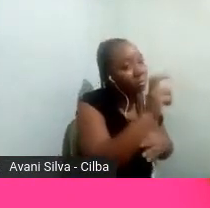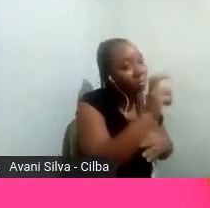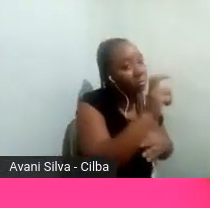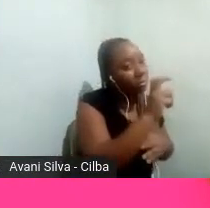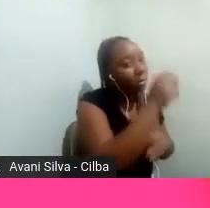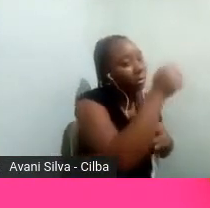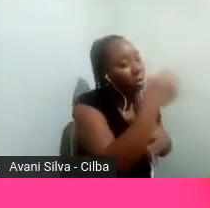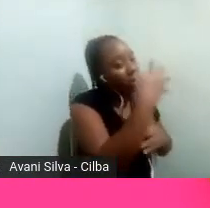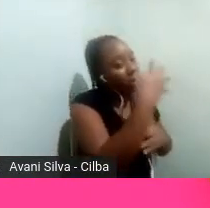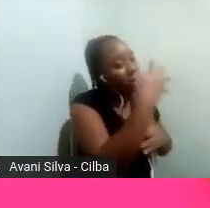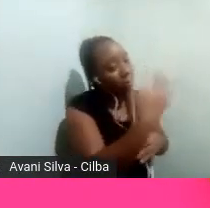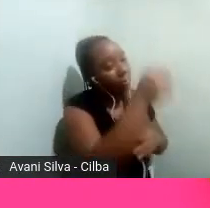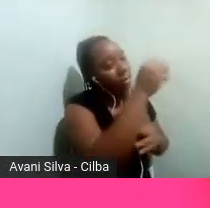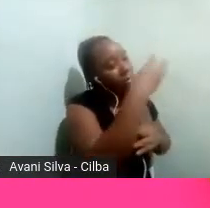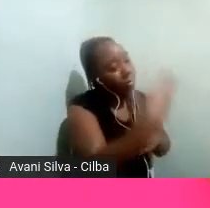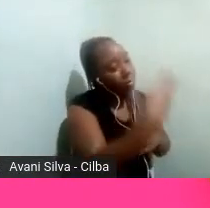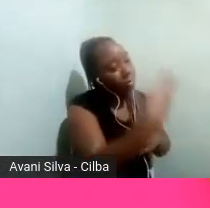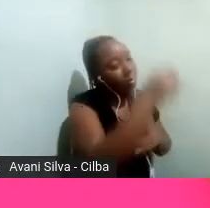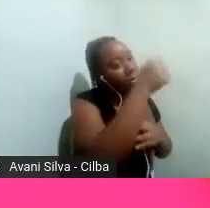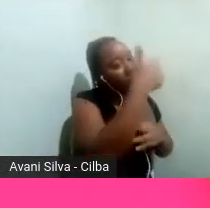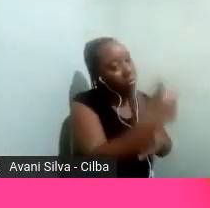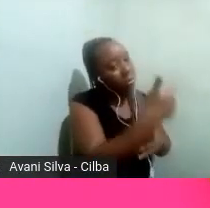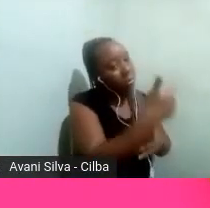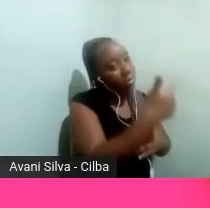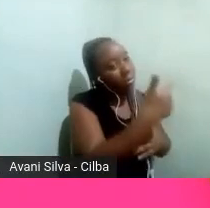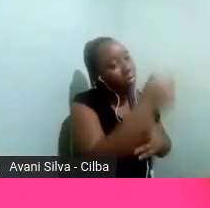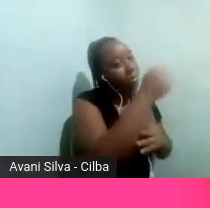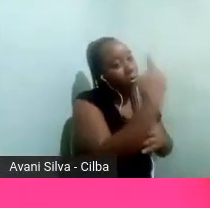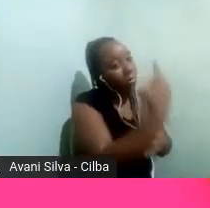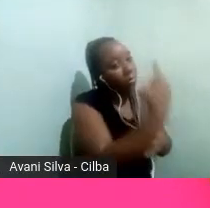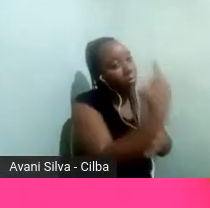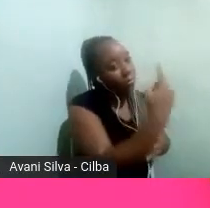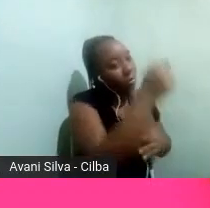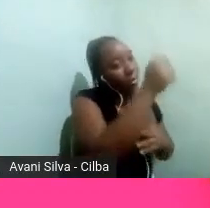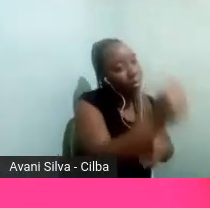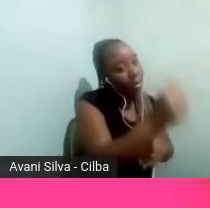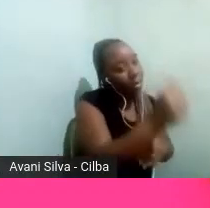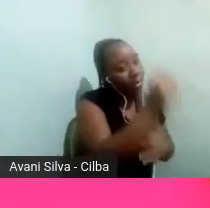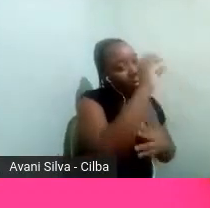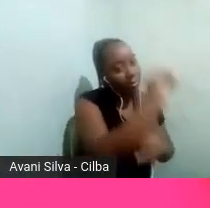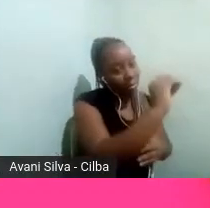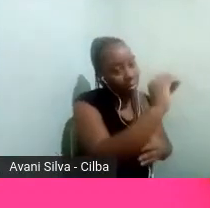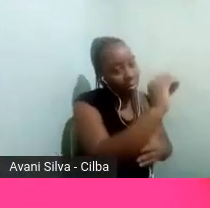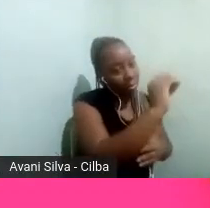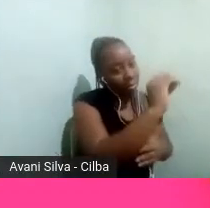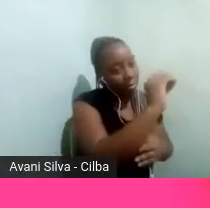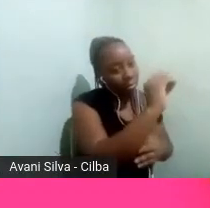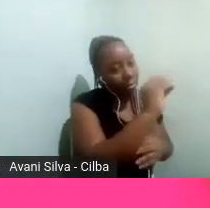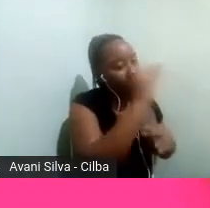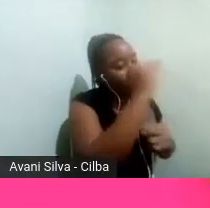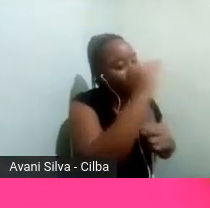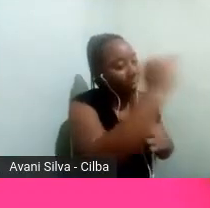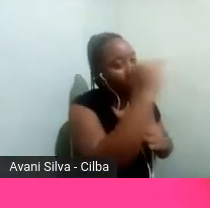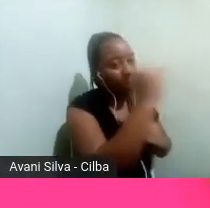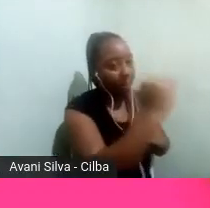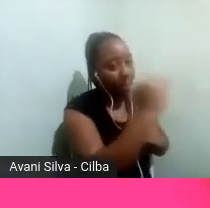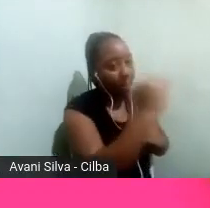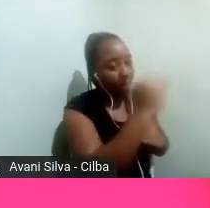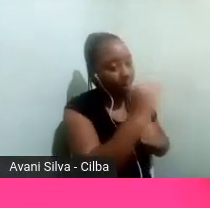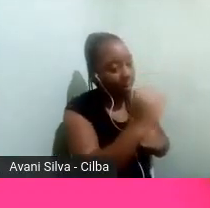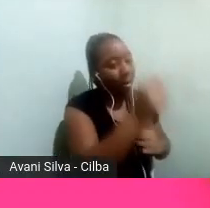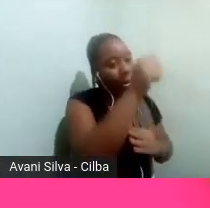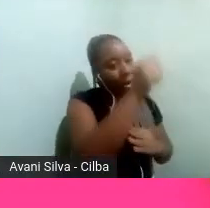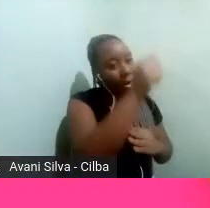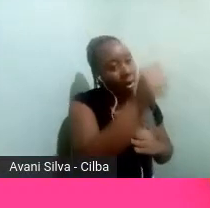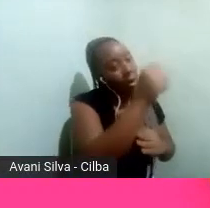A4, A3, A2, A1 e A0, que é essa ordem, A5, A4,